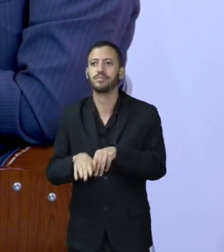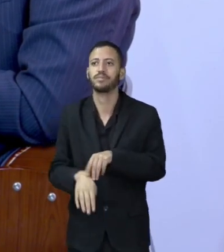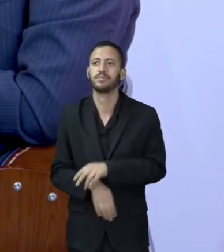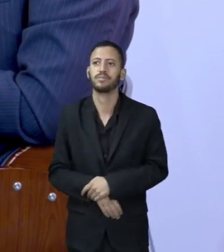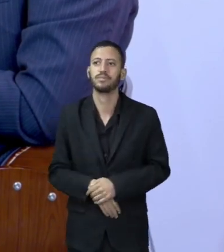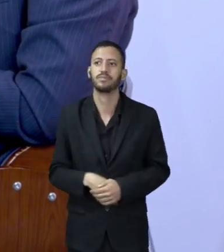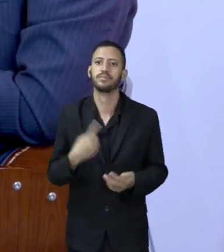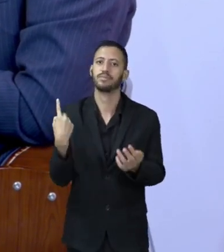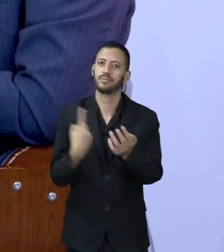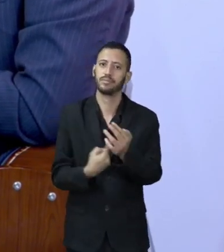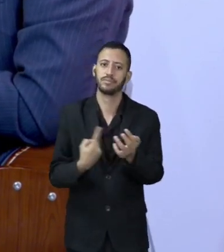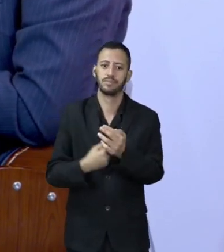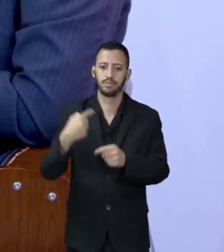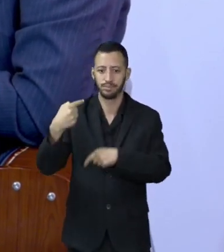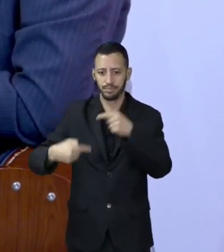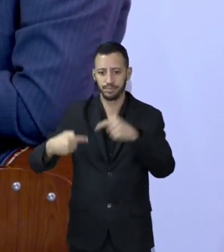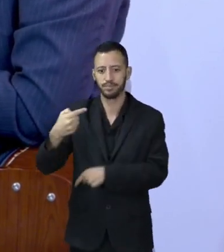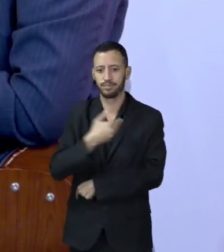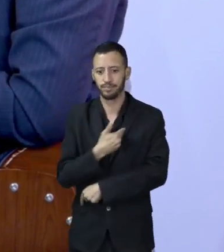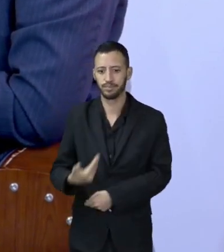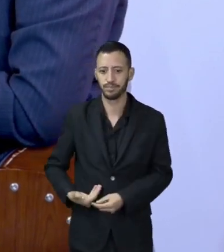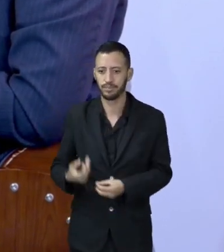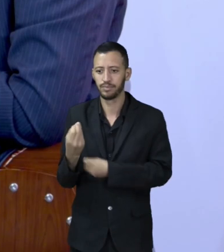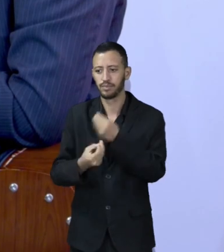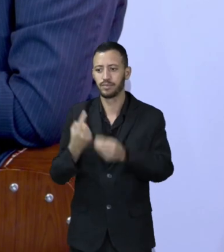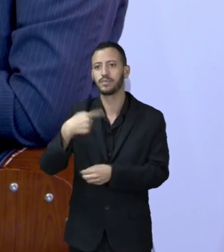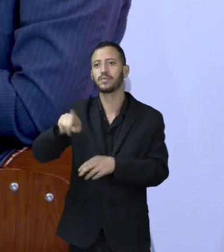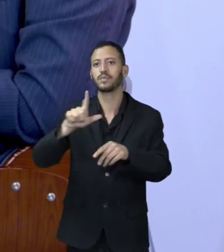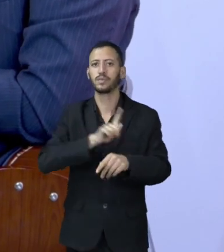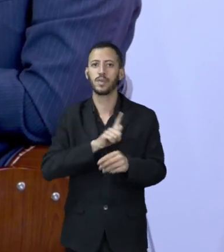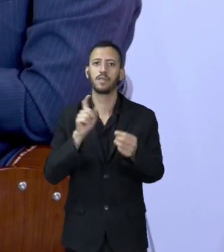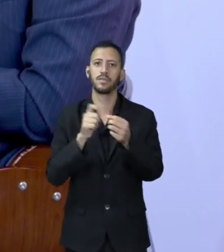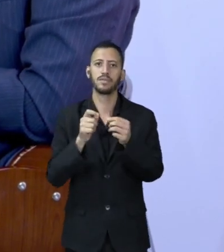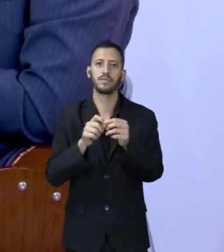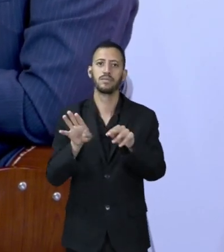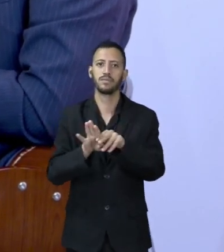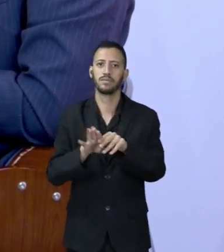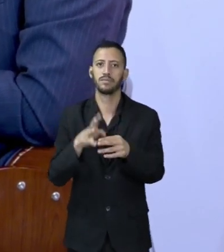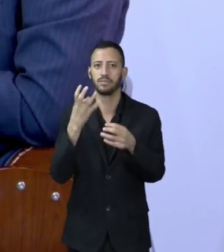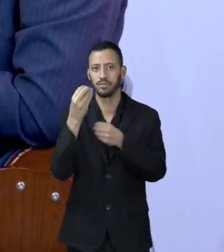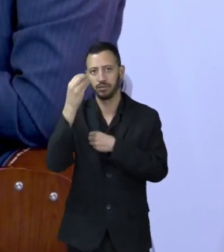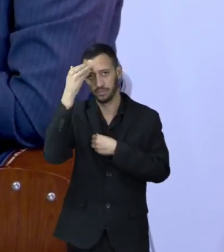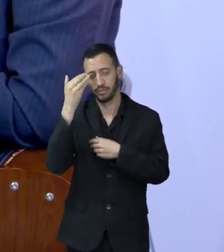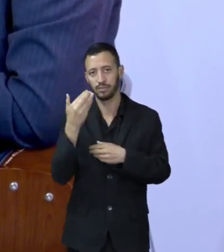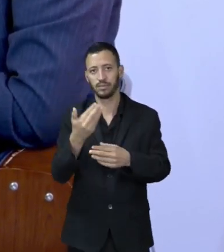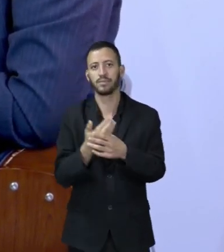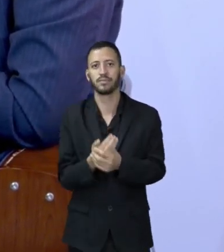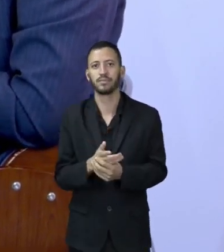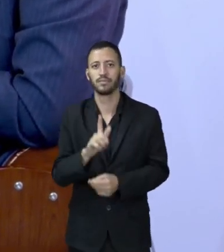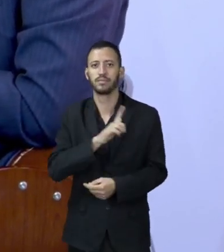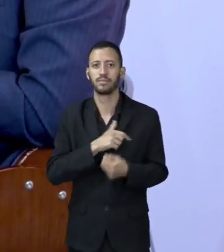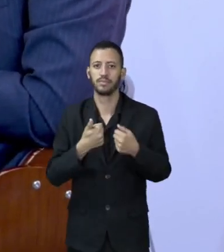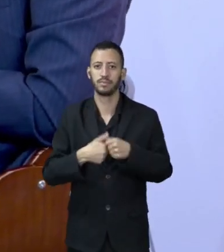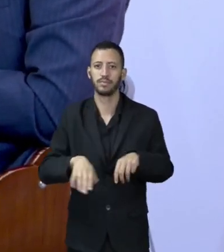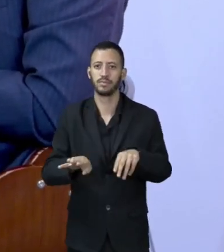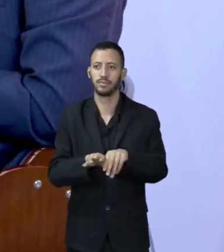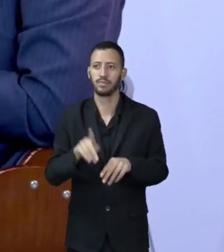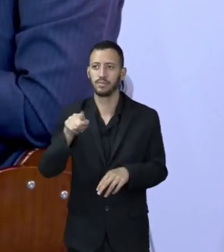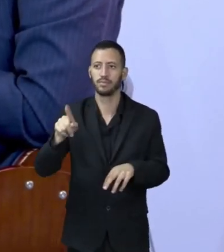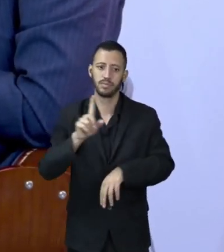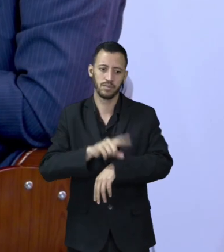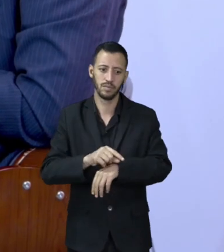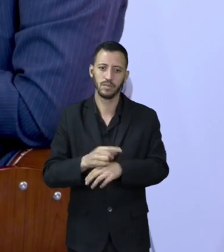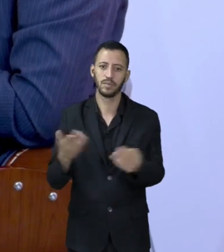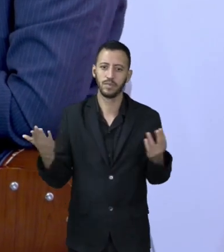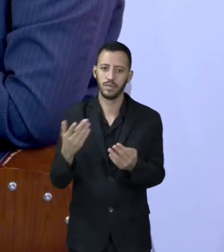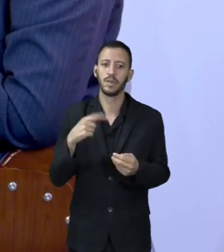de contar com políticas públicas, né, como vocês estão fazendo aí. Viu, Alice? Muito obrigado por ter desprendido desse tempo com a